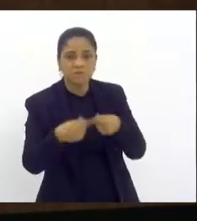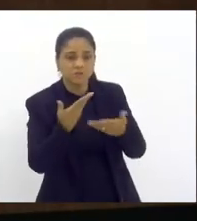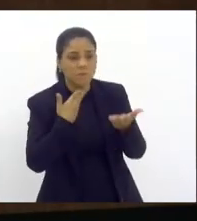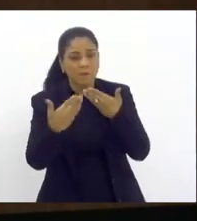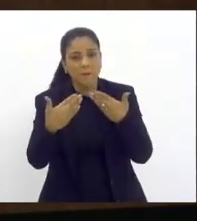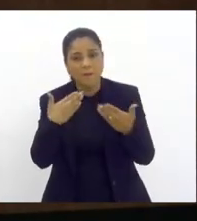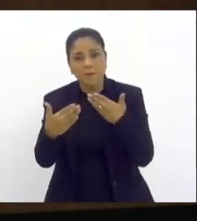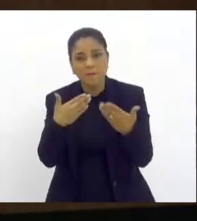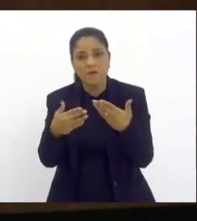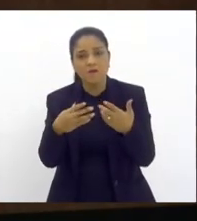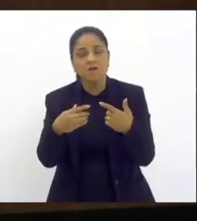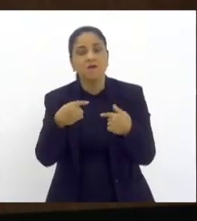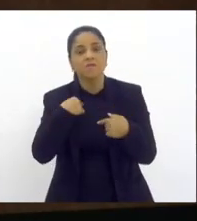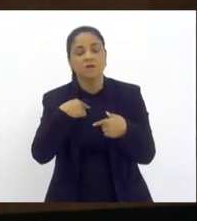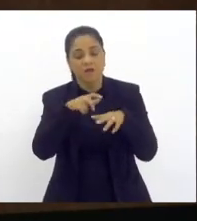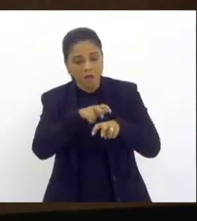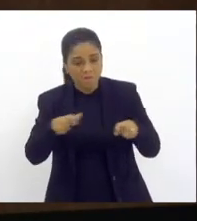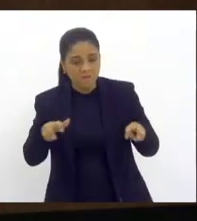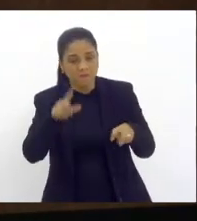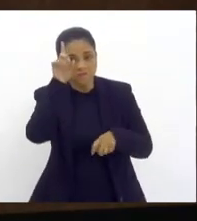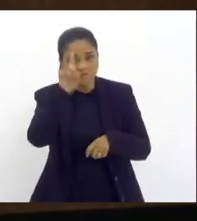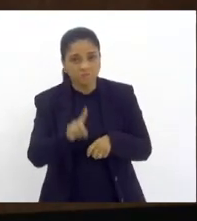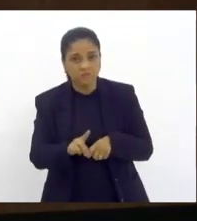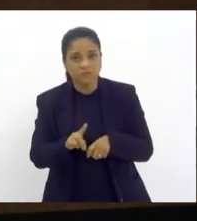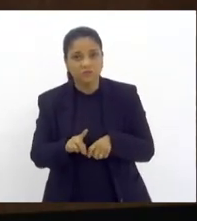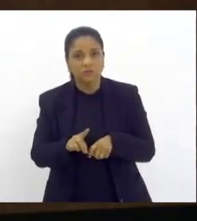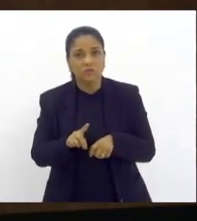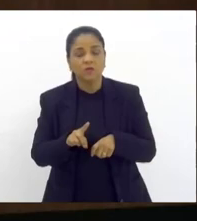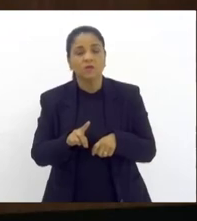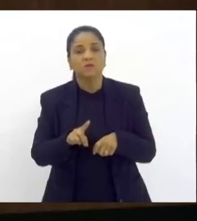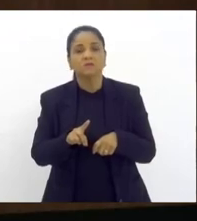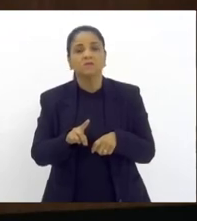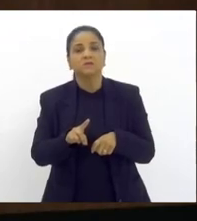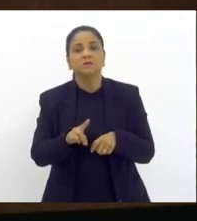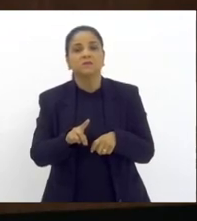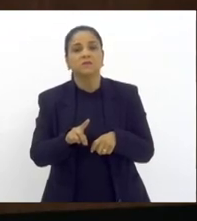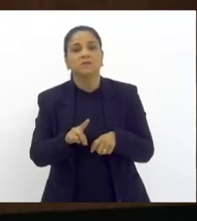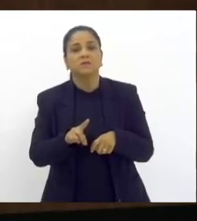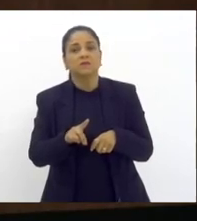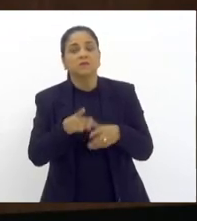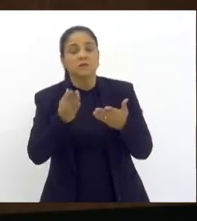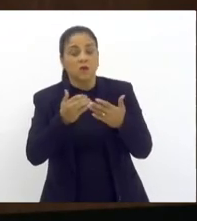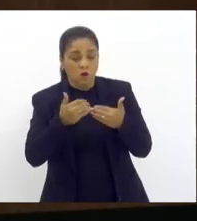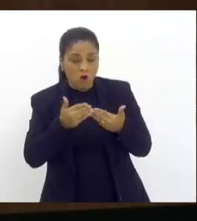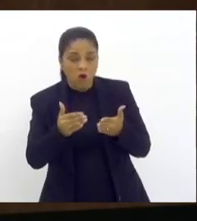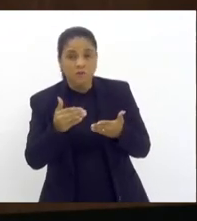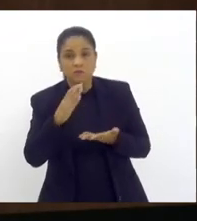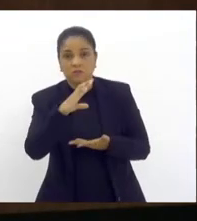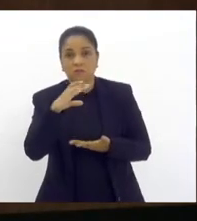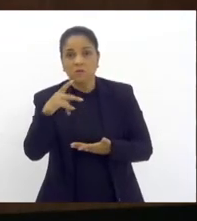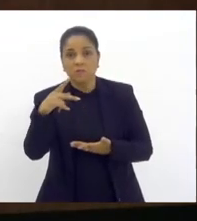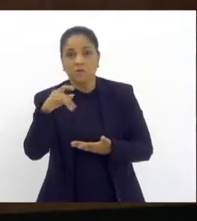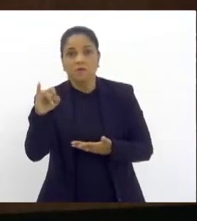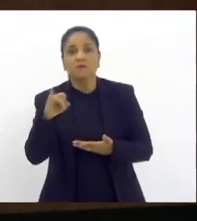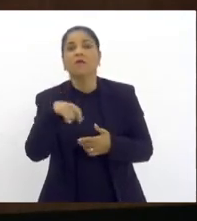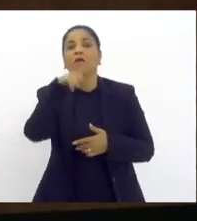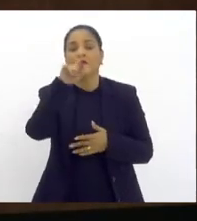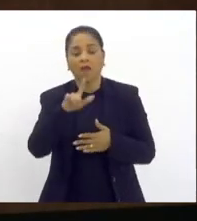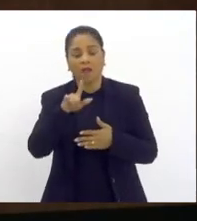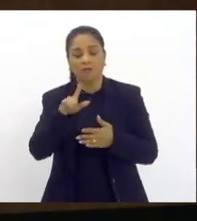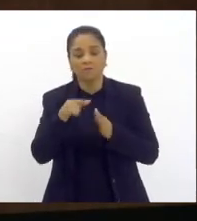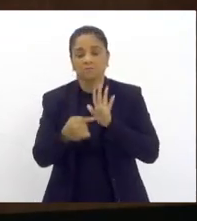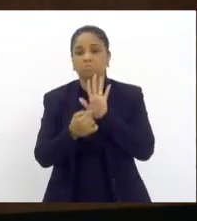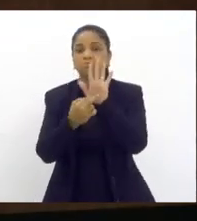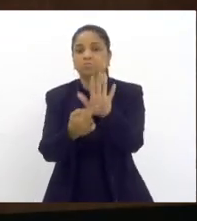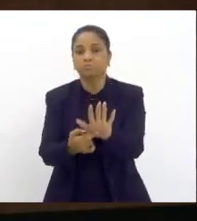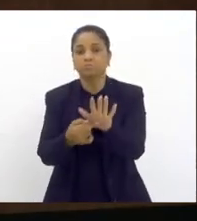Eu acho que a própria mesa diretora tem que se incumbir de determinadas matérias como essa de uma CPI, de saber quem é que apresenta a emenda.